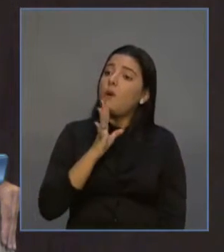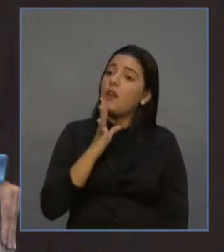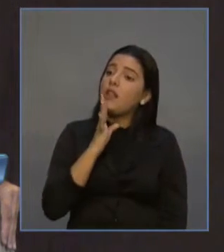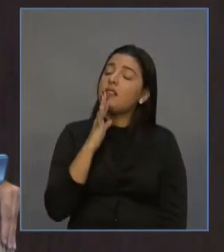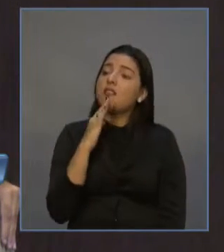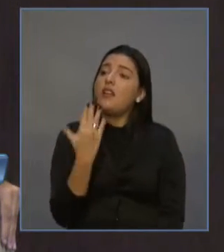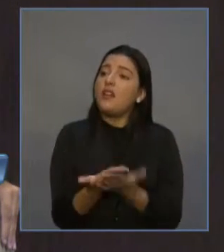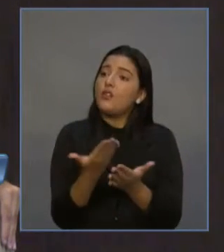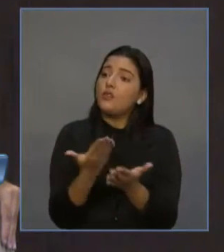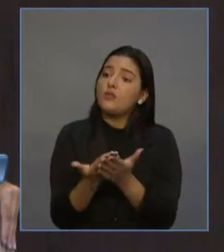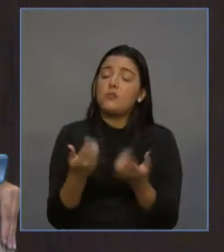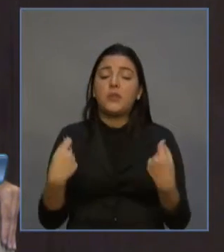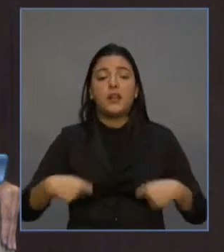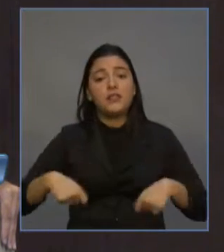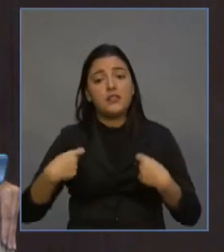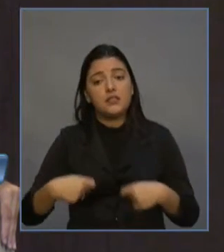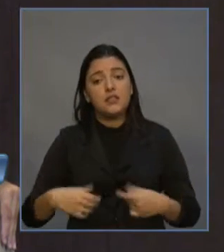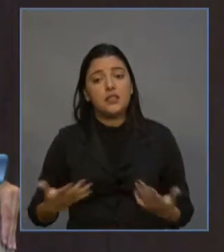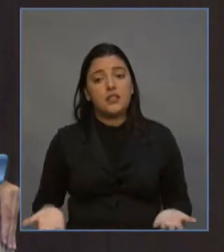qualidades quaisquer, inclusive,